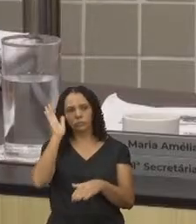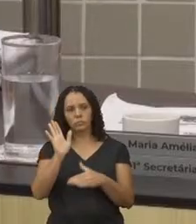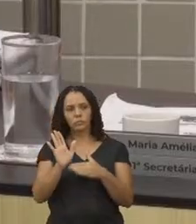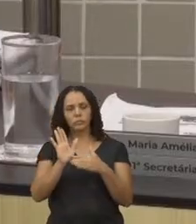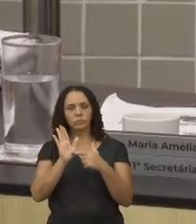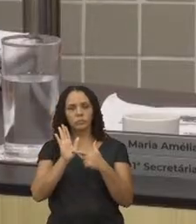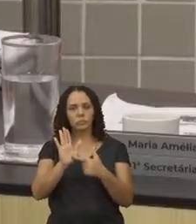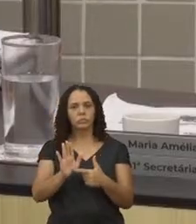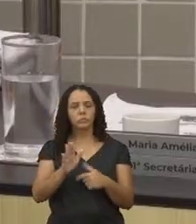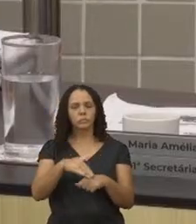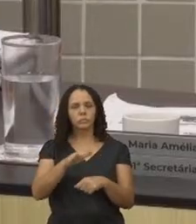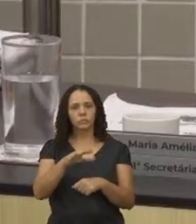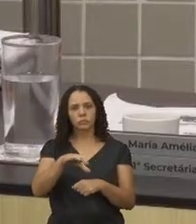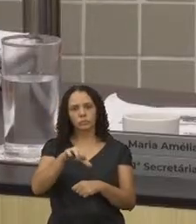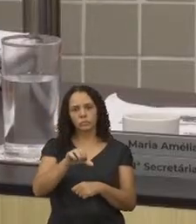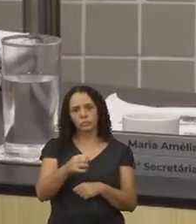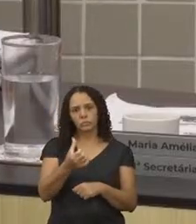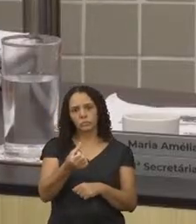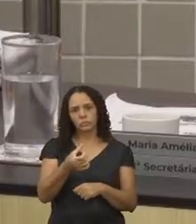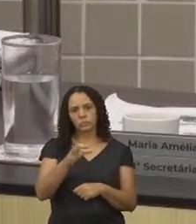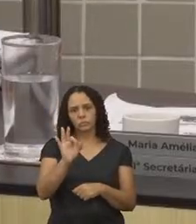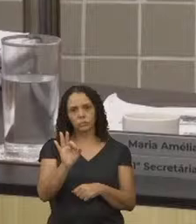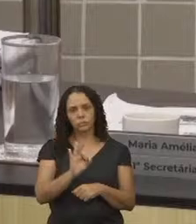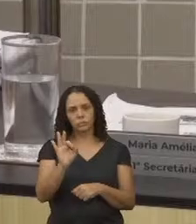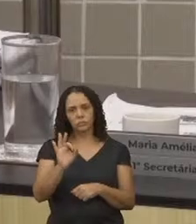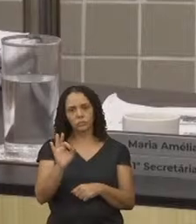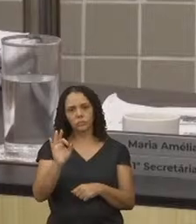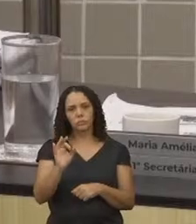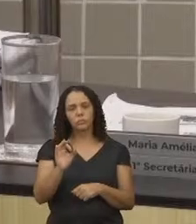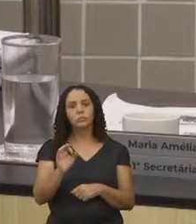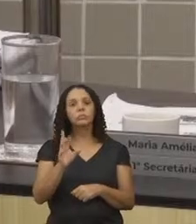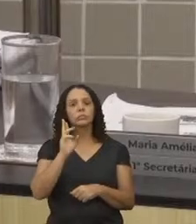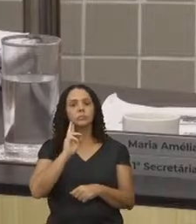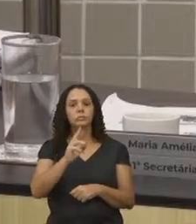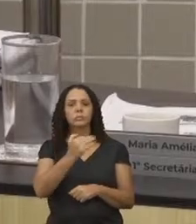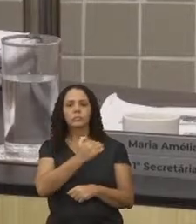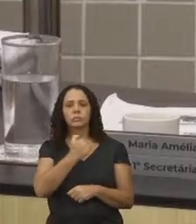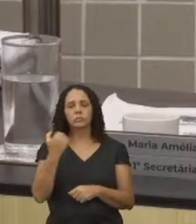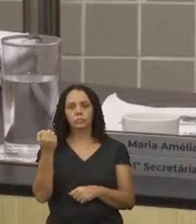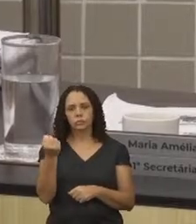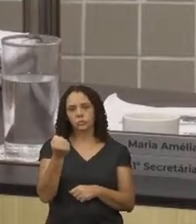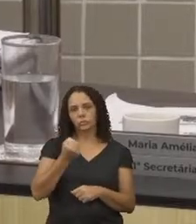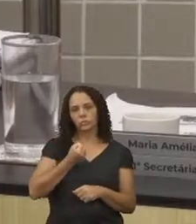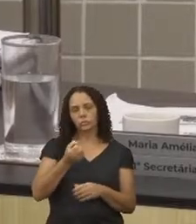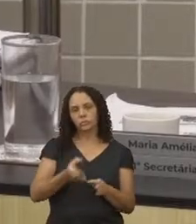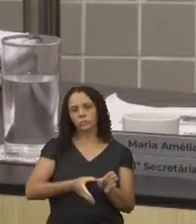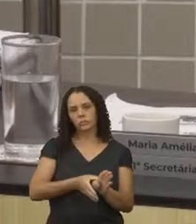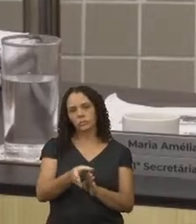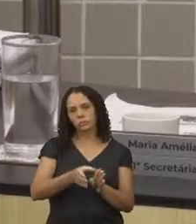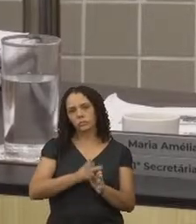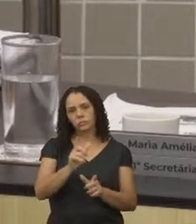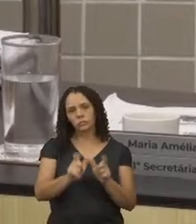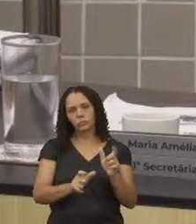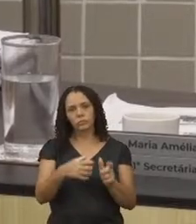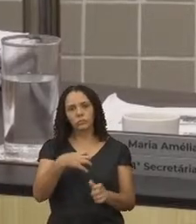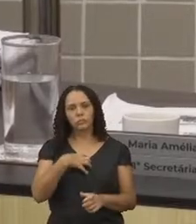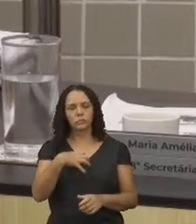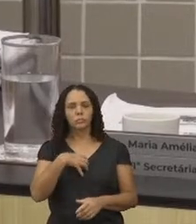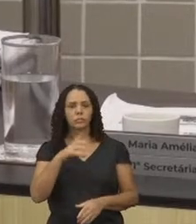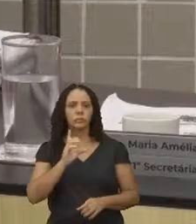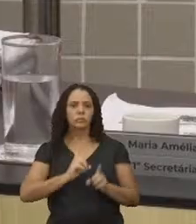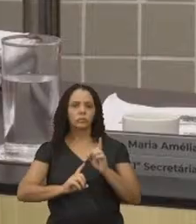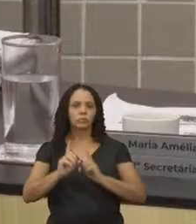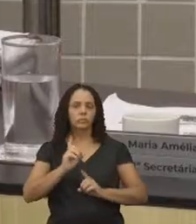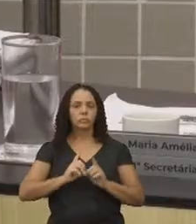apresentam mais de 96% dos casos de morte por suicídio. Orientar as pessoas que se encontram em depressão e